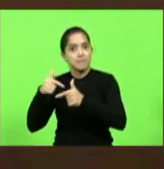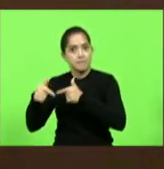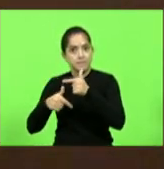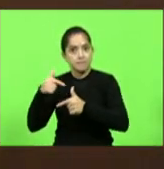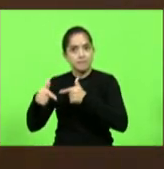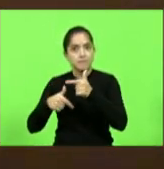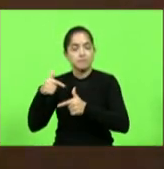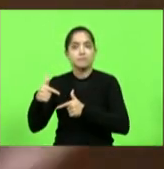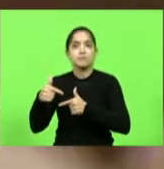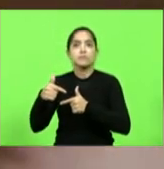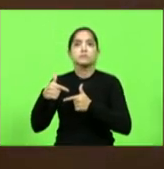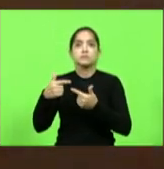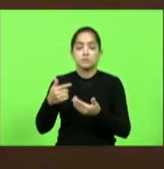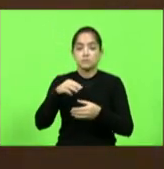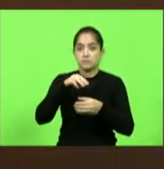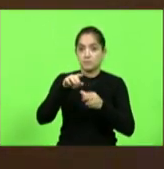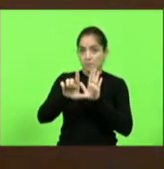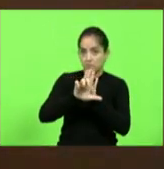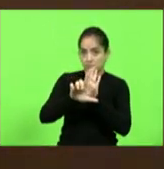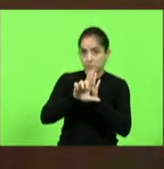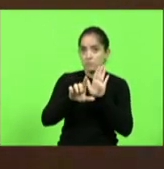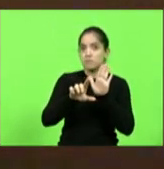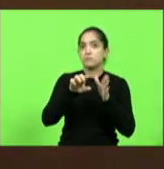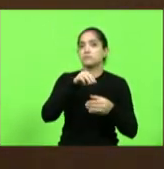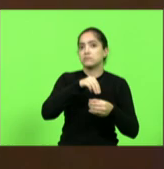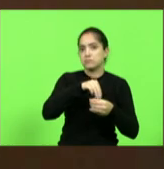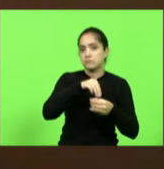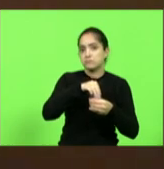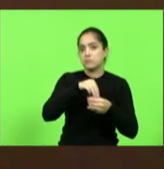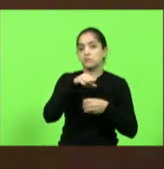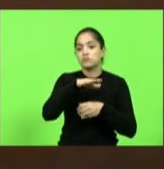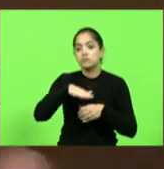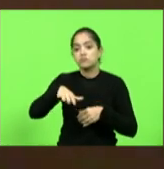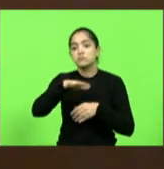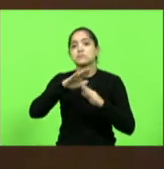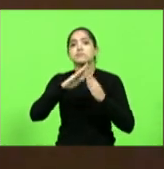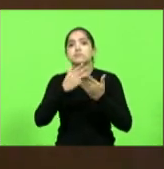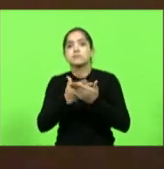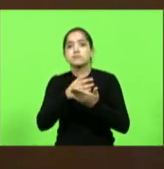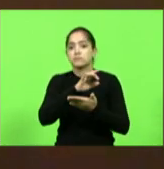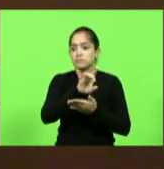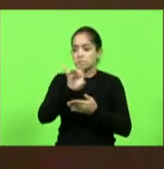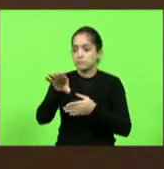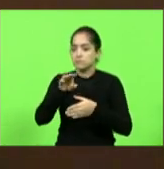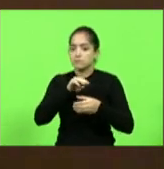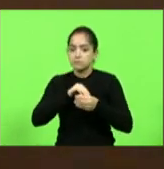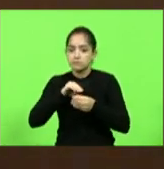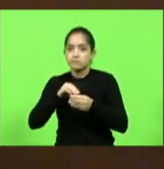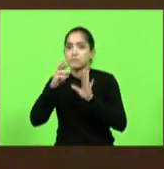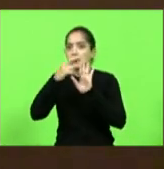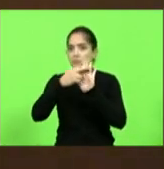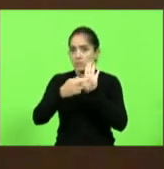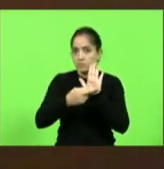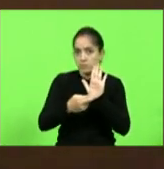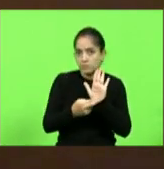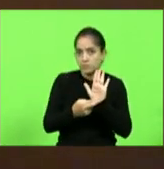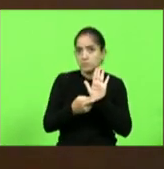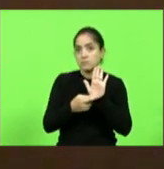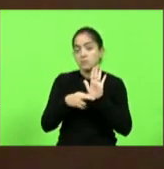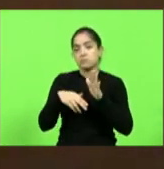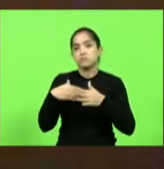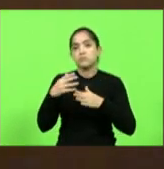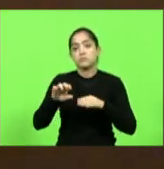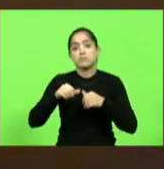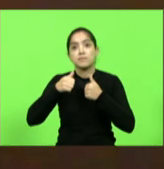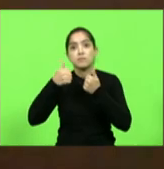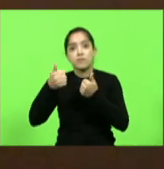lei municipal já traz nas escolas, e daí cada município vai regulamentar da melhor forma,